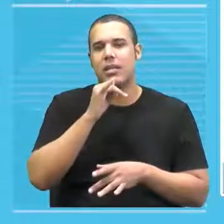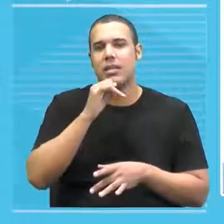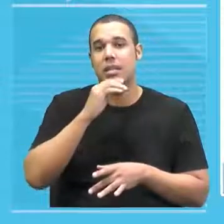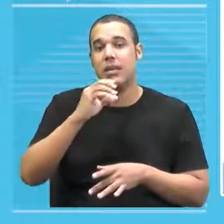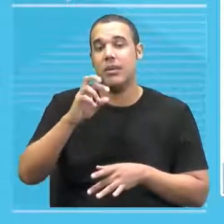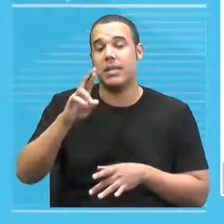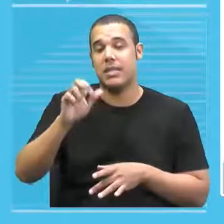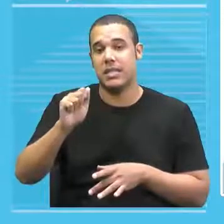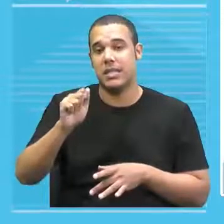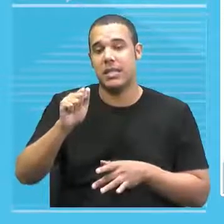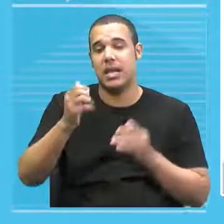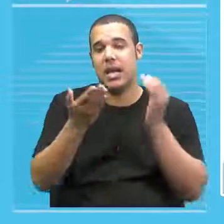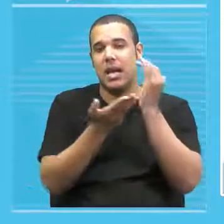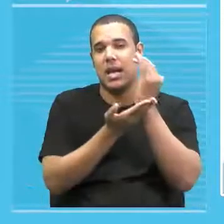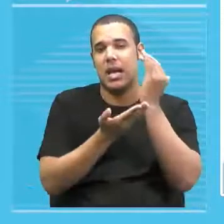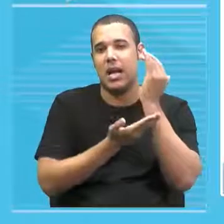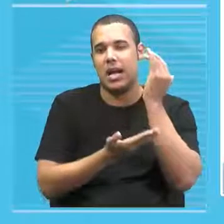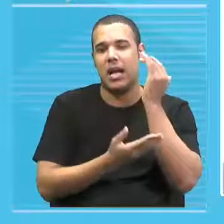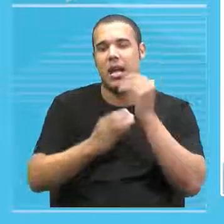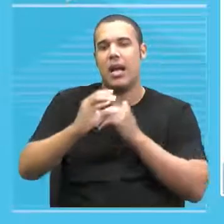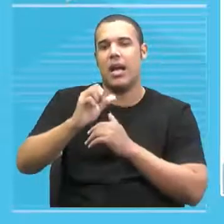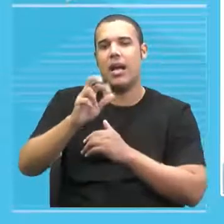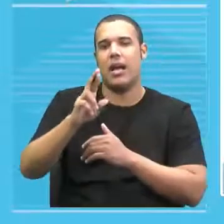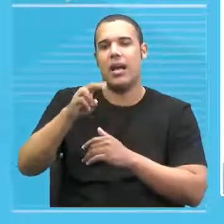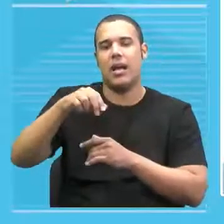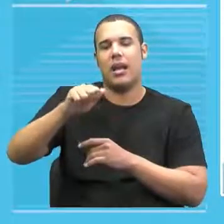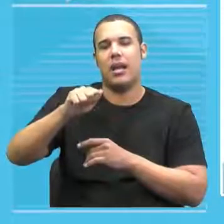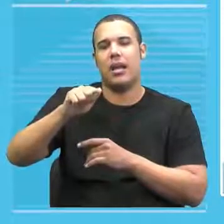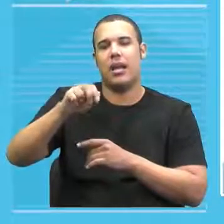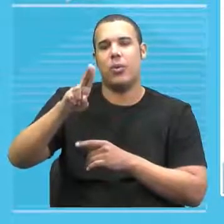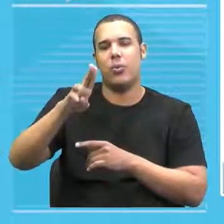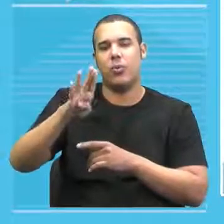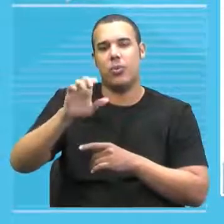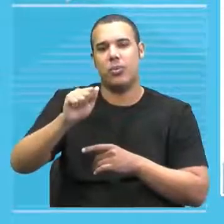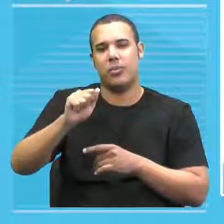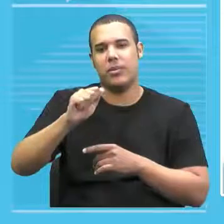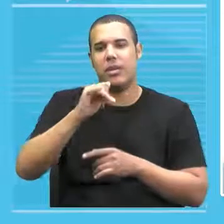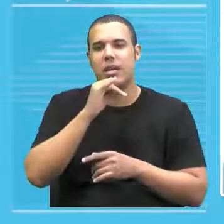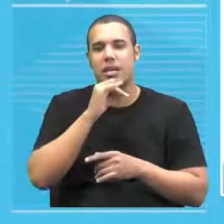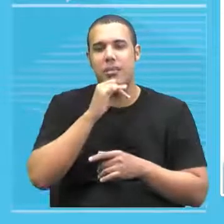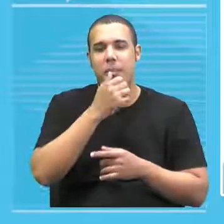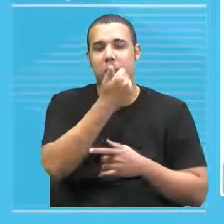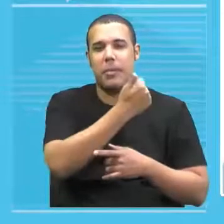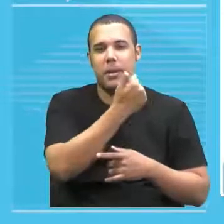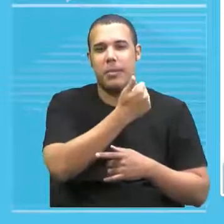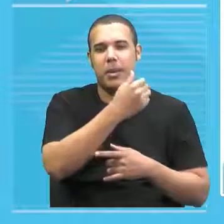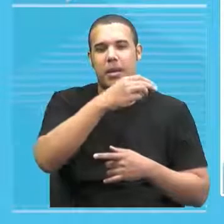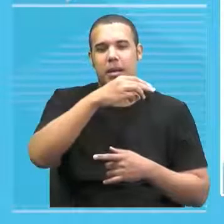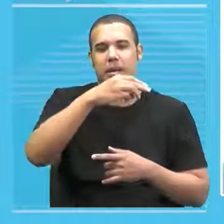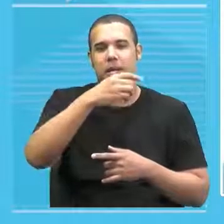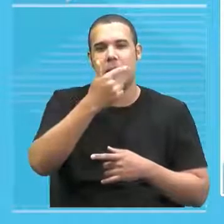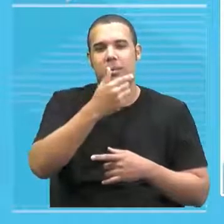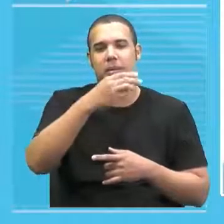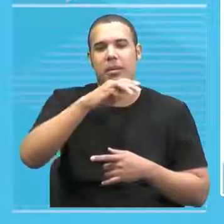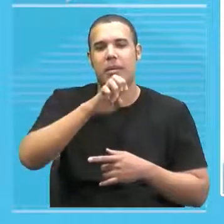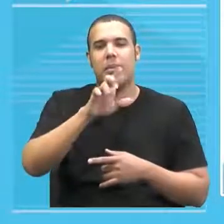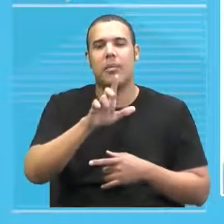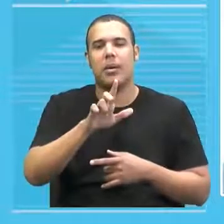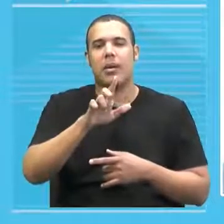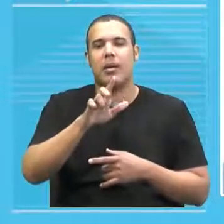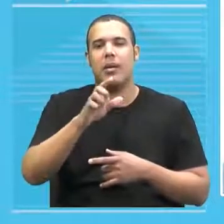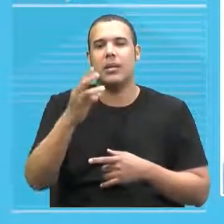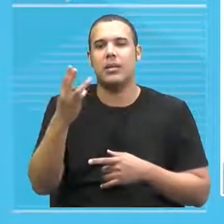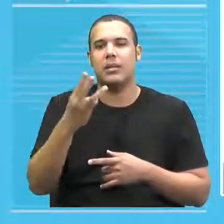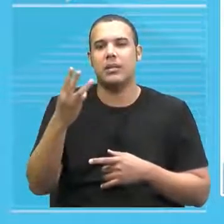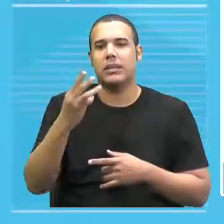o pó da Carnaúba você vai ter aí por vezes ao mel em segundo e ceras vegetais em